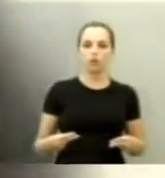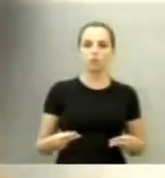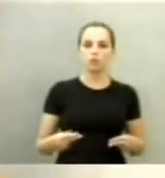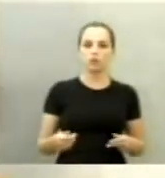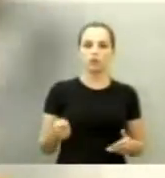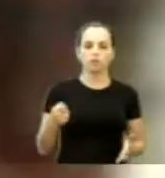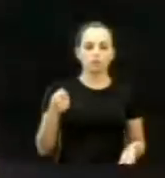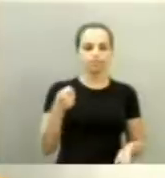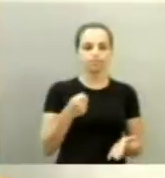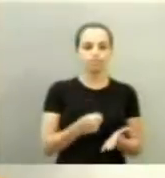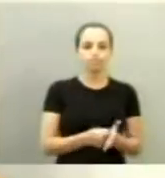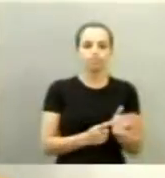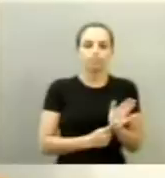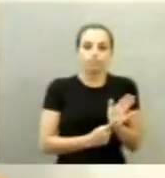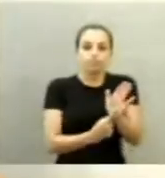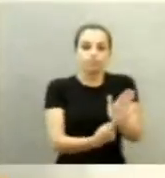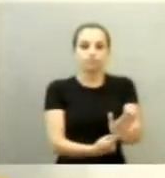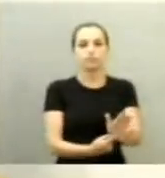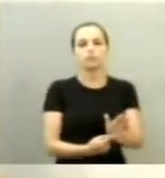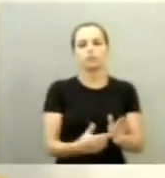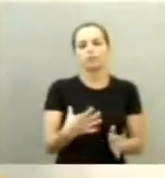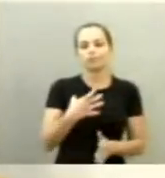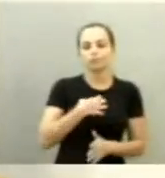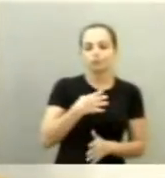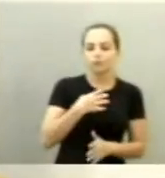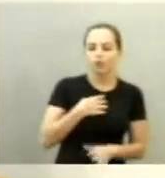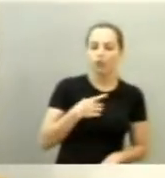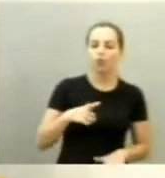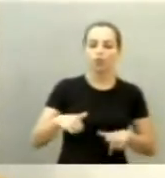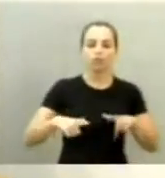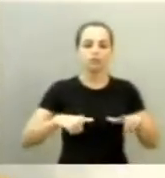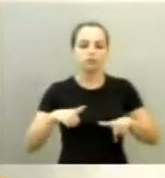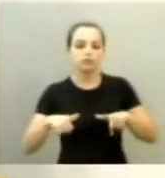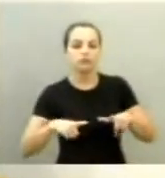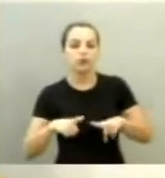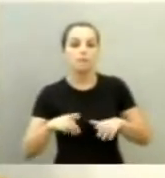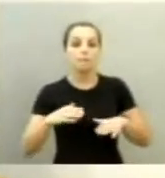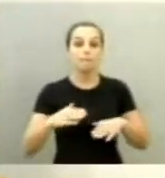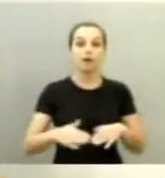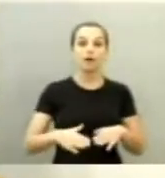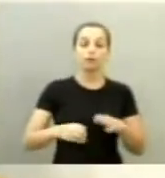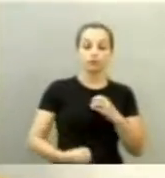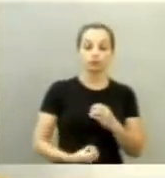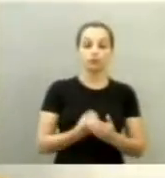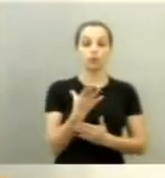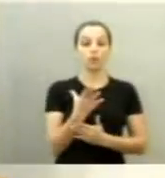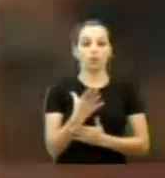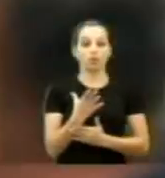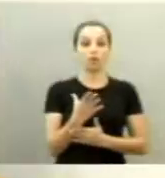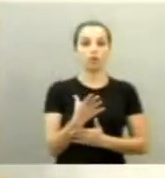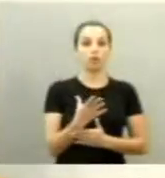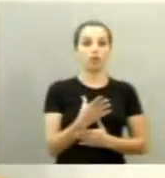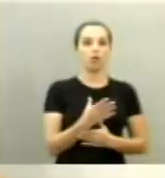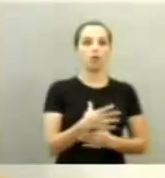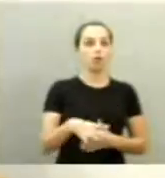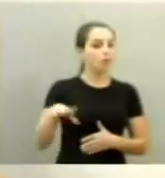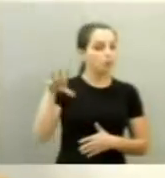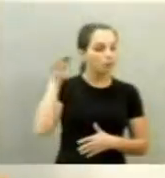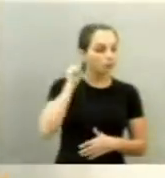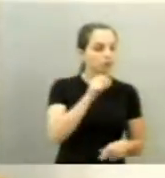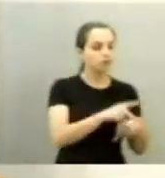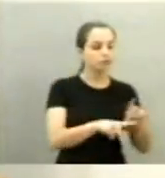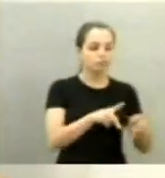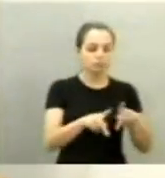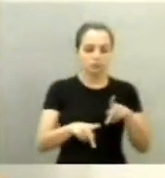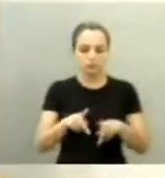marcado, presidente, a maneira como foi conduzido, né, esse trabalho, ouvindo a população, né, o prefeito também tendo,